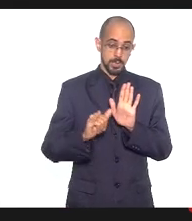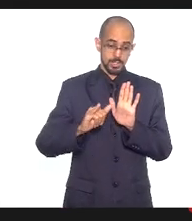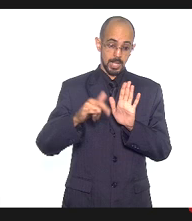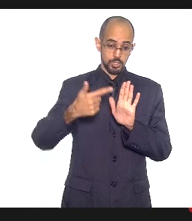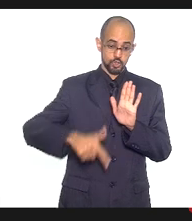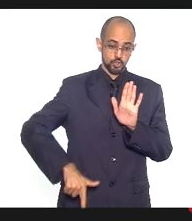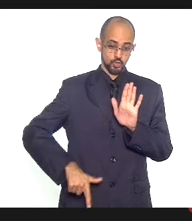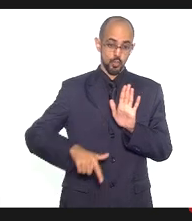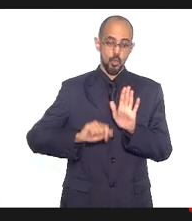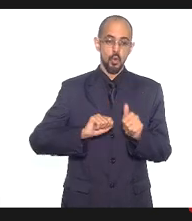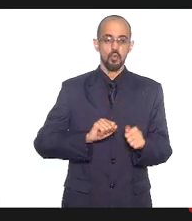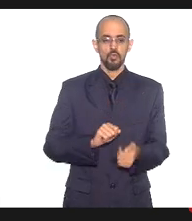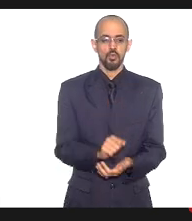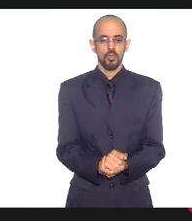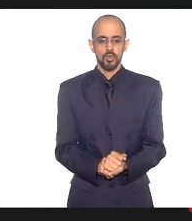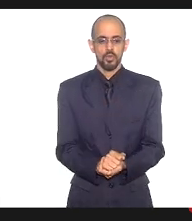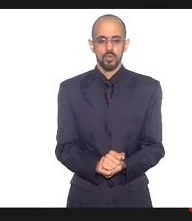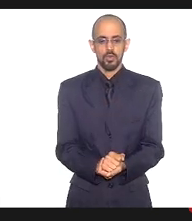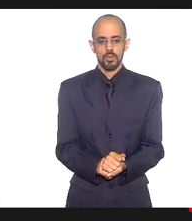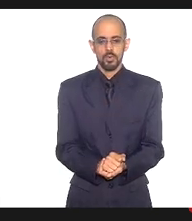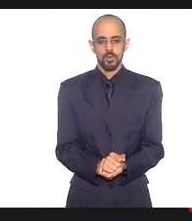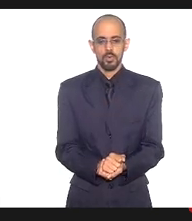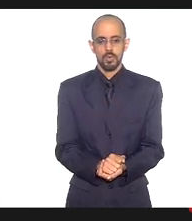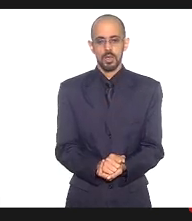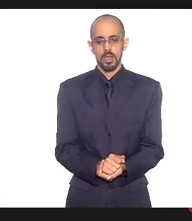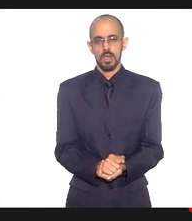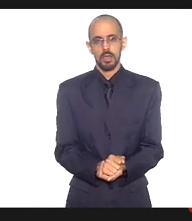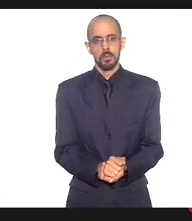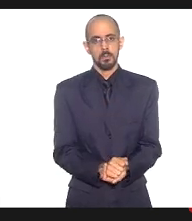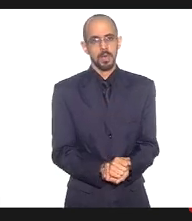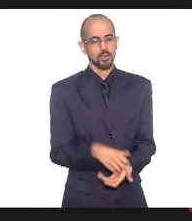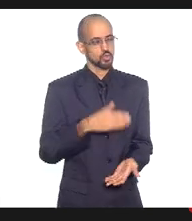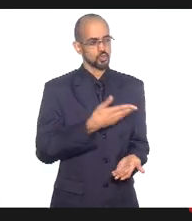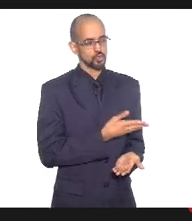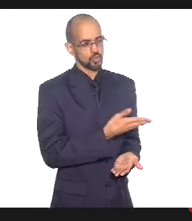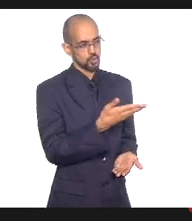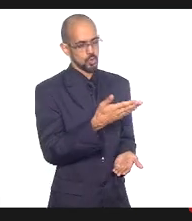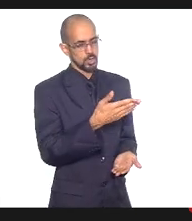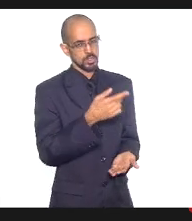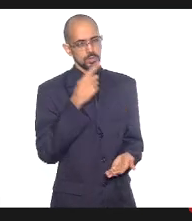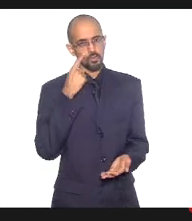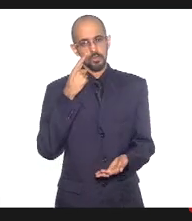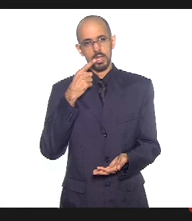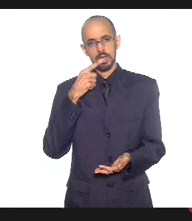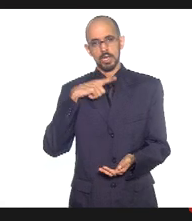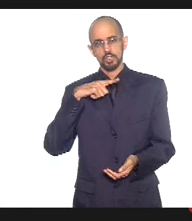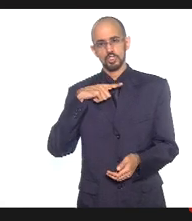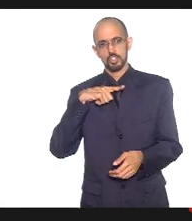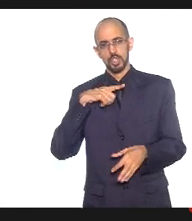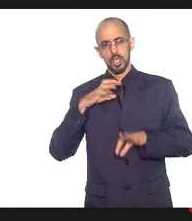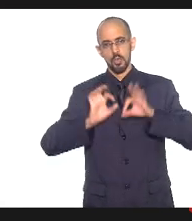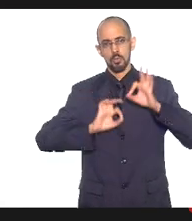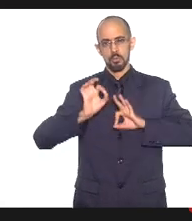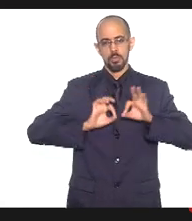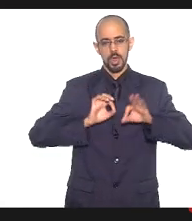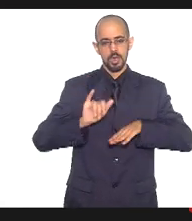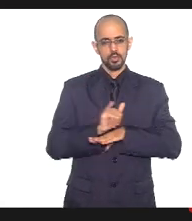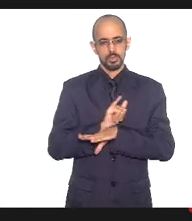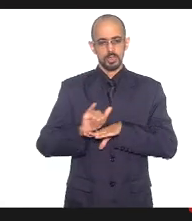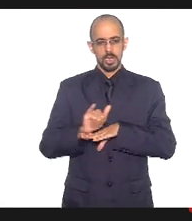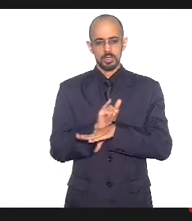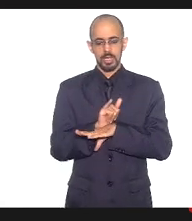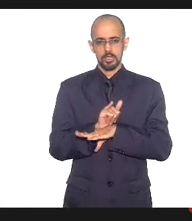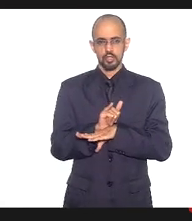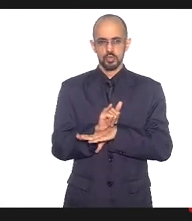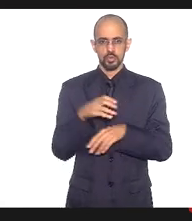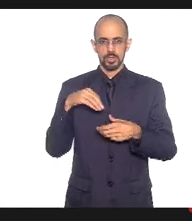e já deixada para vocês, excelentes, no decorrer das nossas explanações, existe sim um plano estratégico da companhia, né? E